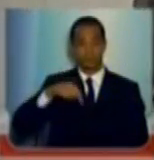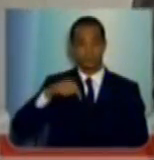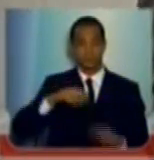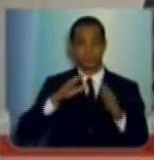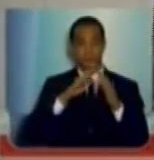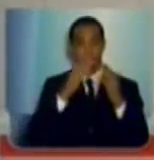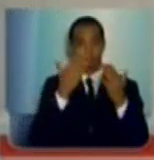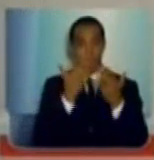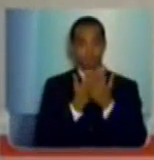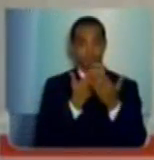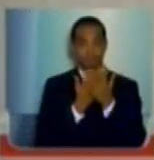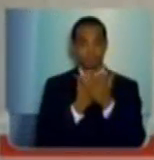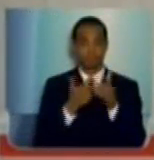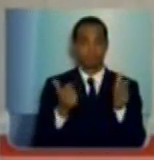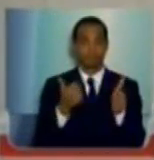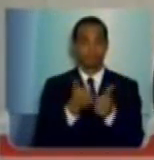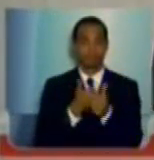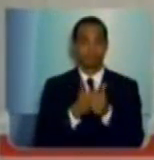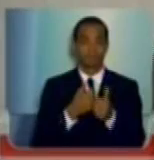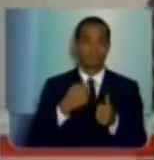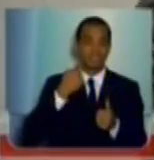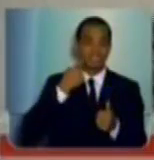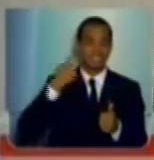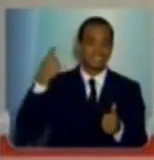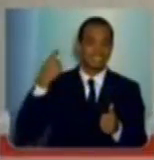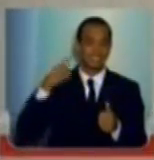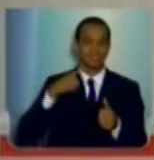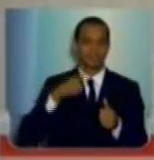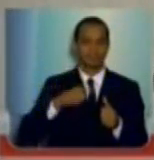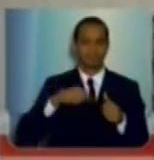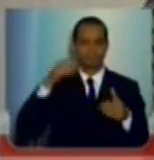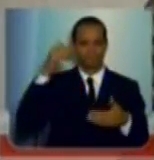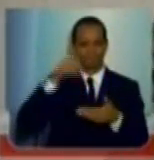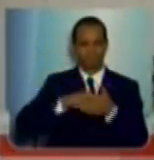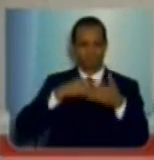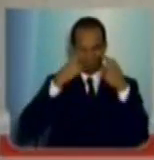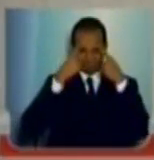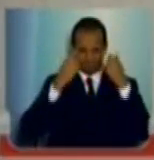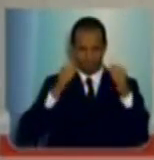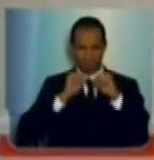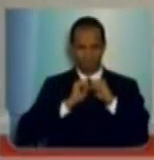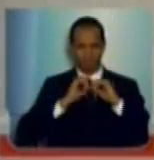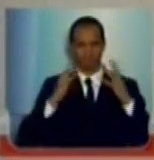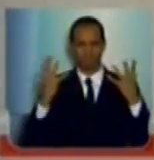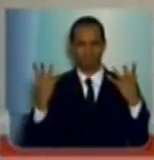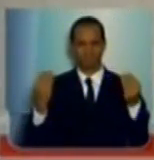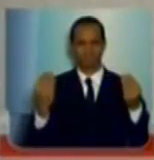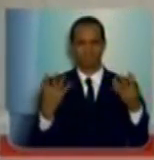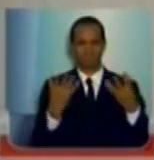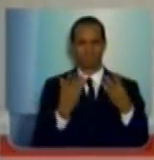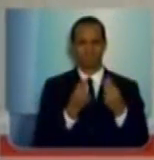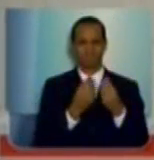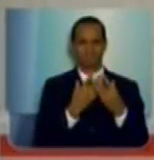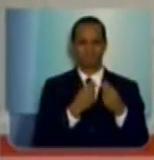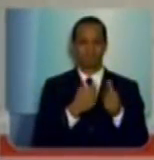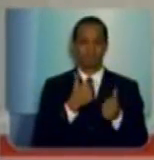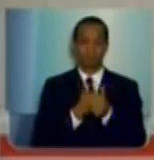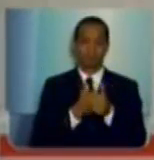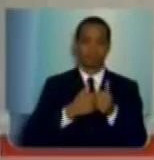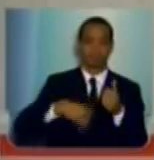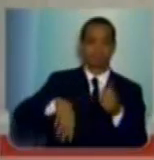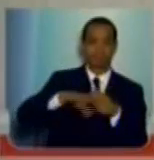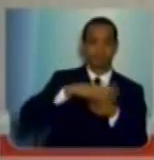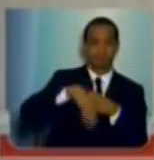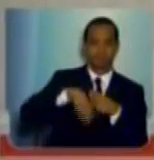leste de São Paulo lá a violência tem tomado conta das escolas de toda aquela